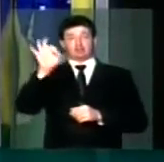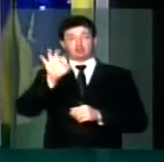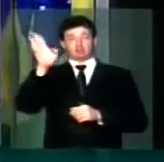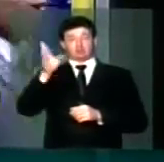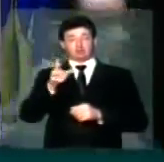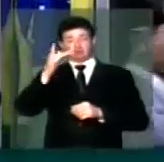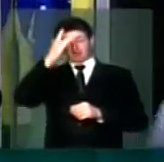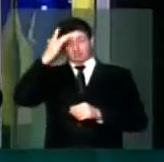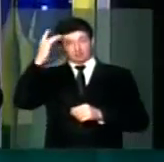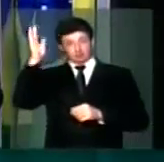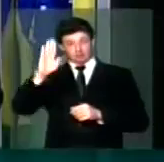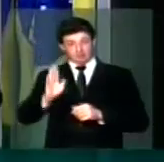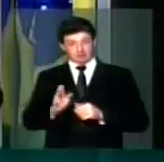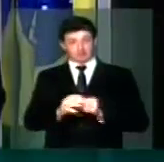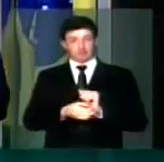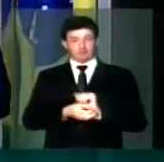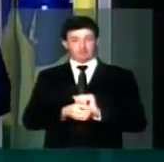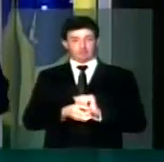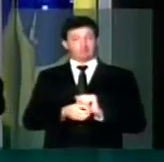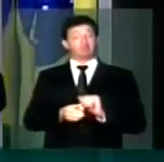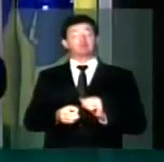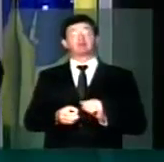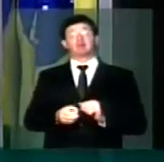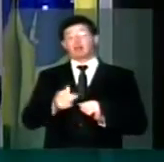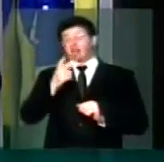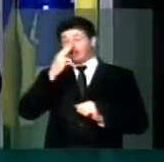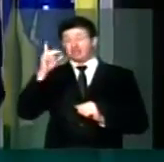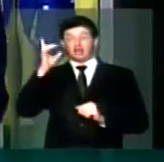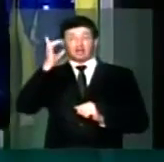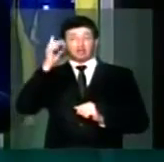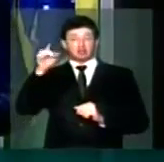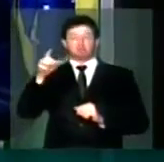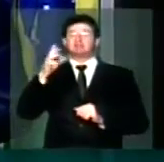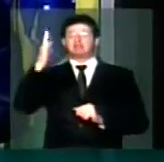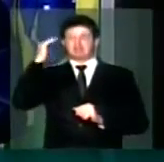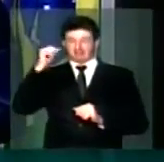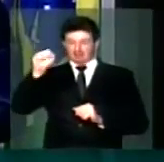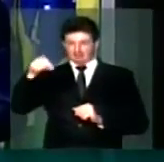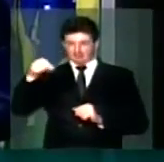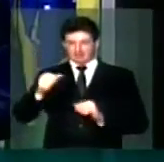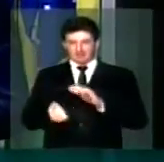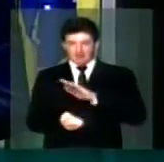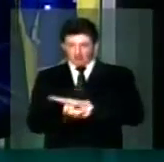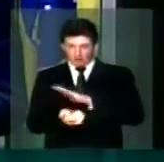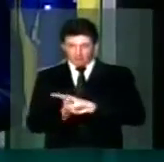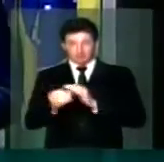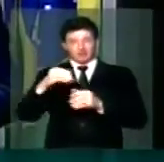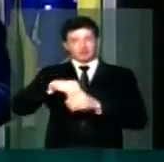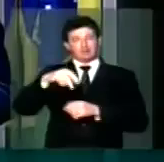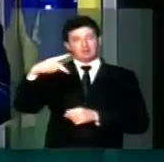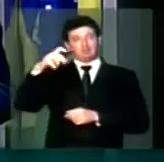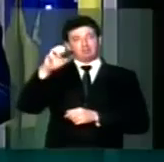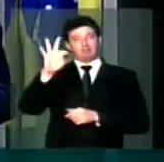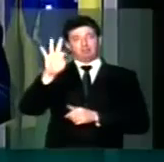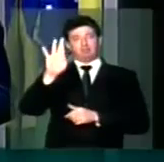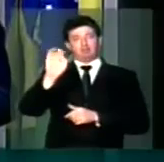77% dos brasileiros, a presidente Dilma tinha conhecimento da corrupção na